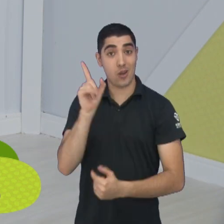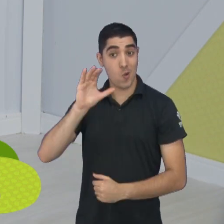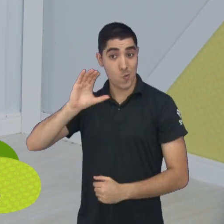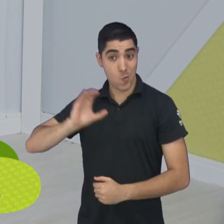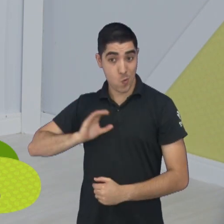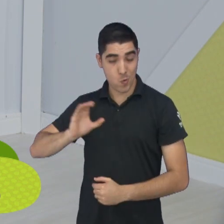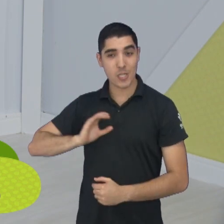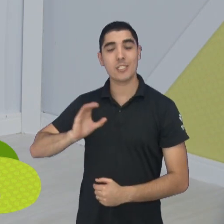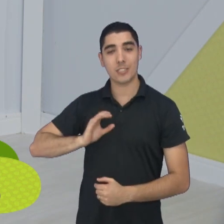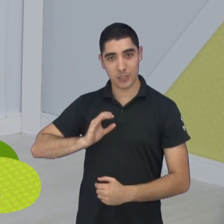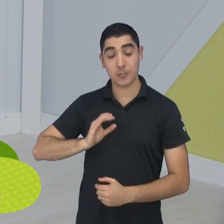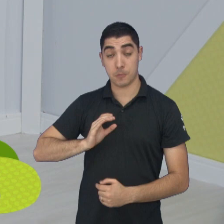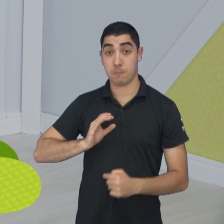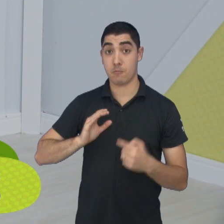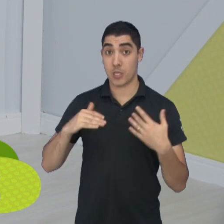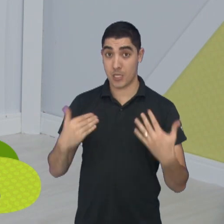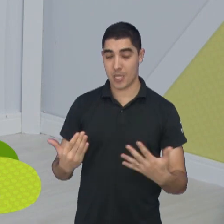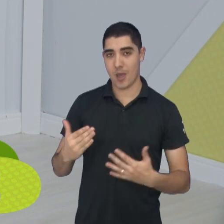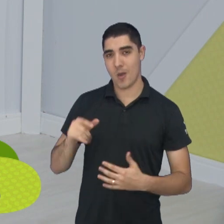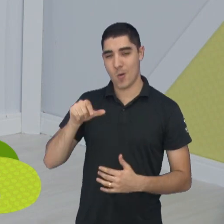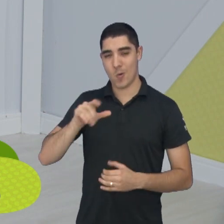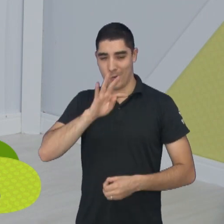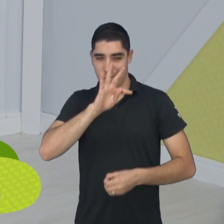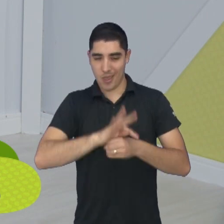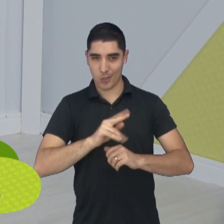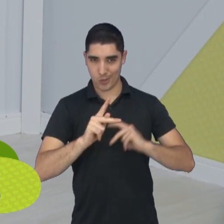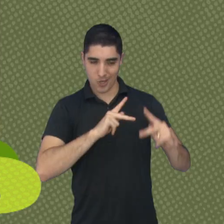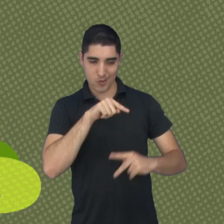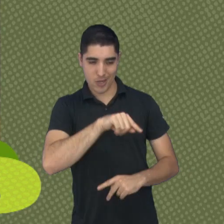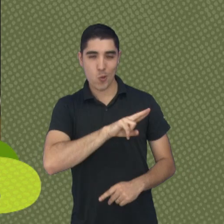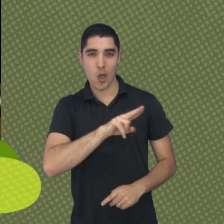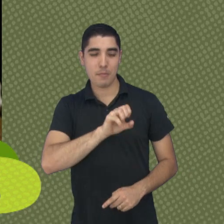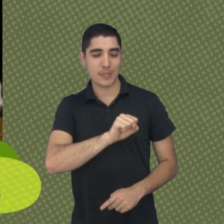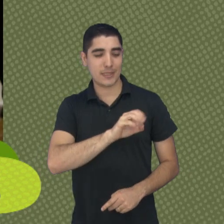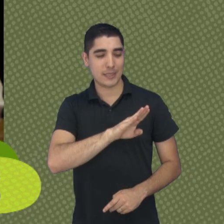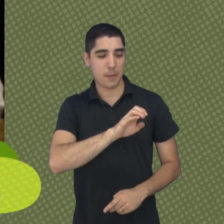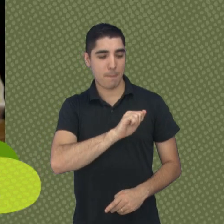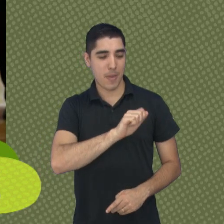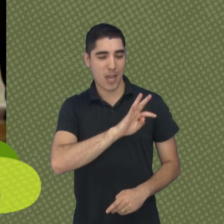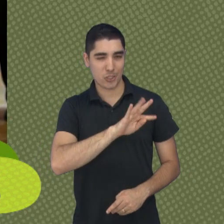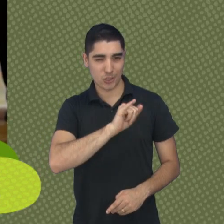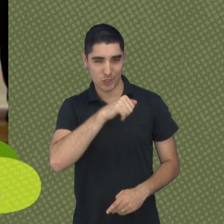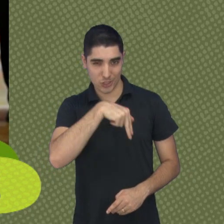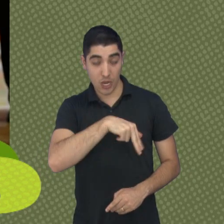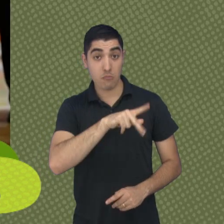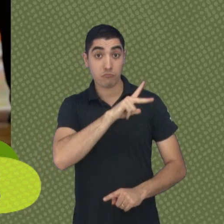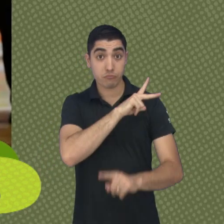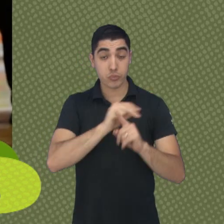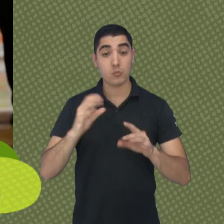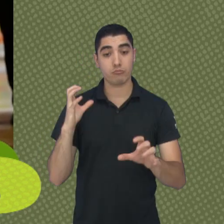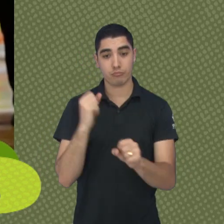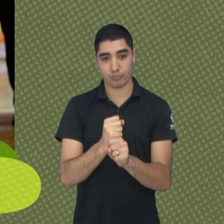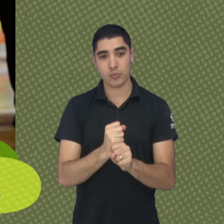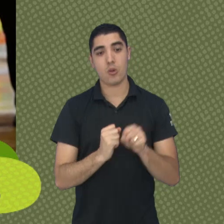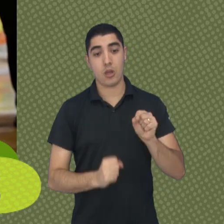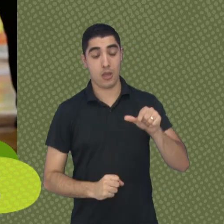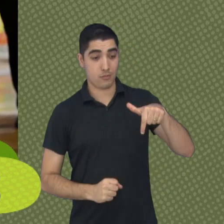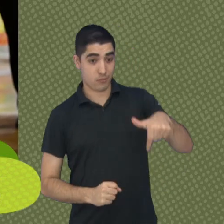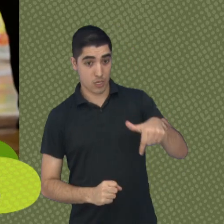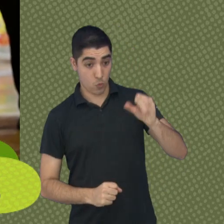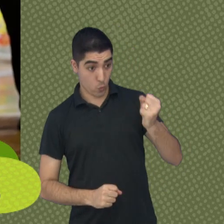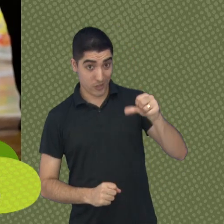Vlamir Marques, o time do técnico Sebastião Figueiredo, venceu o Corinthians pelo placar de 89-77 e se manteve na